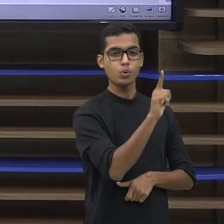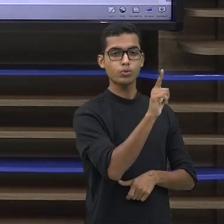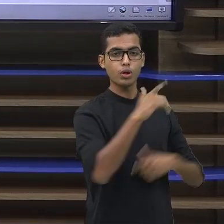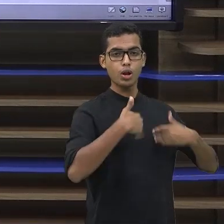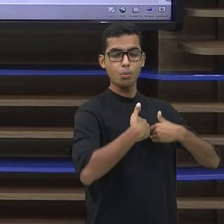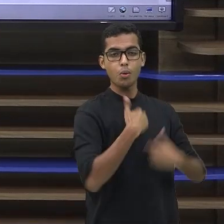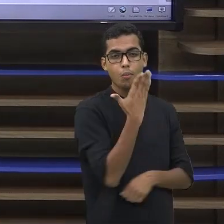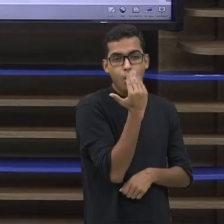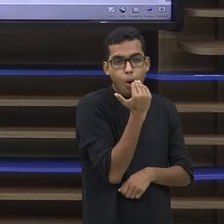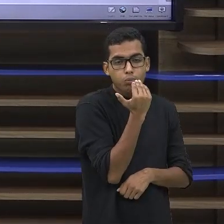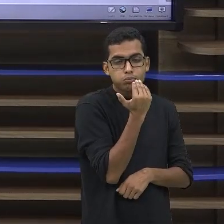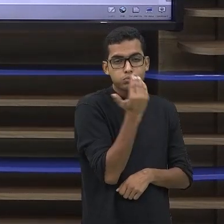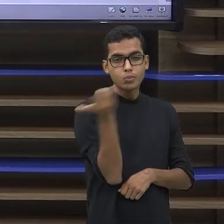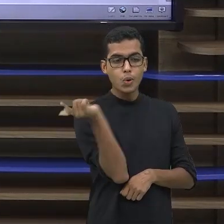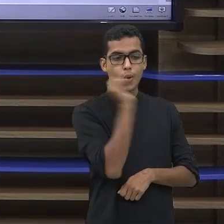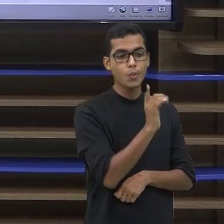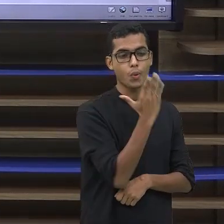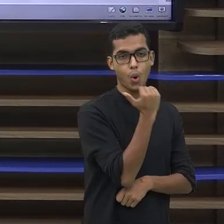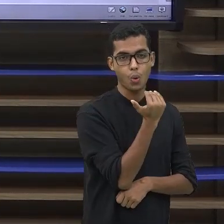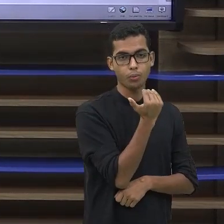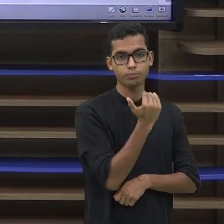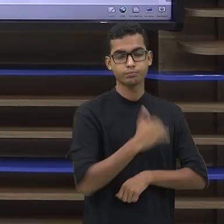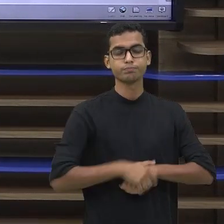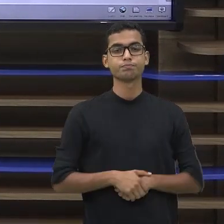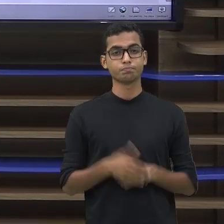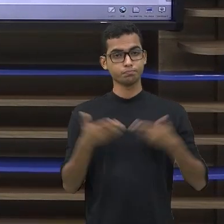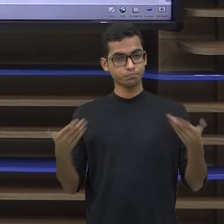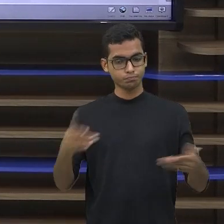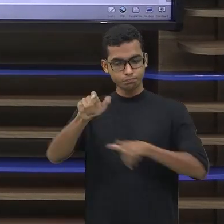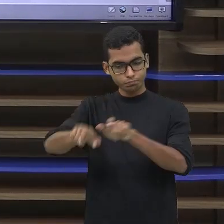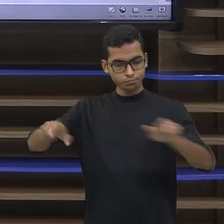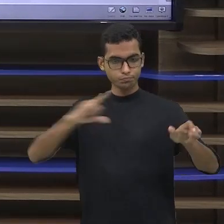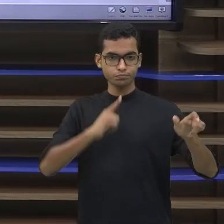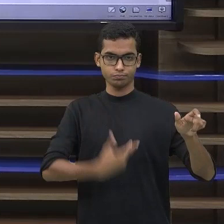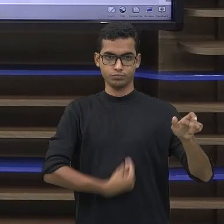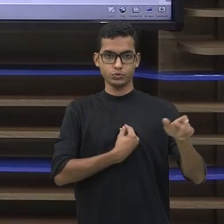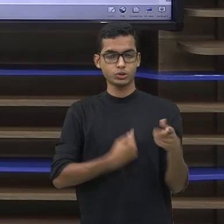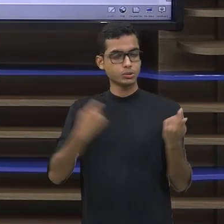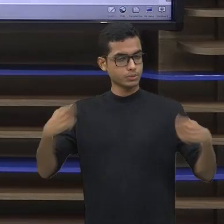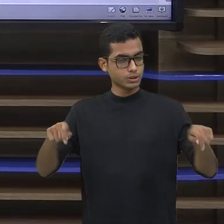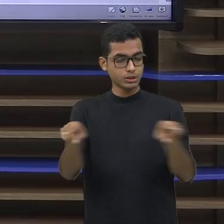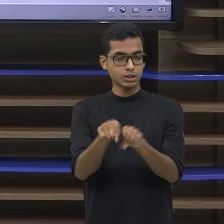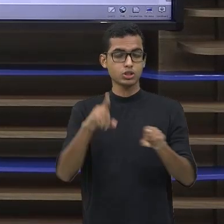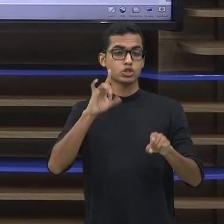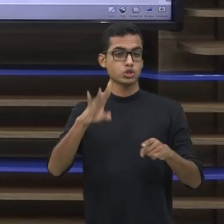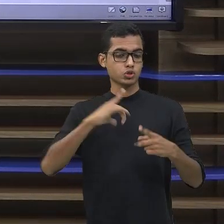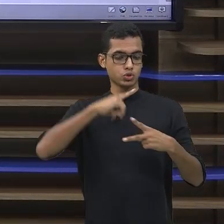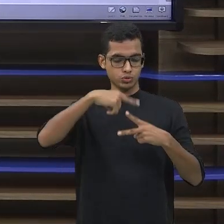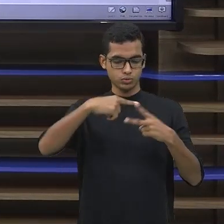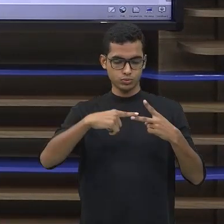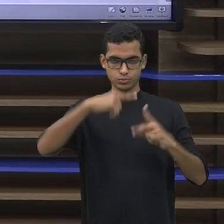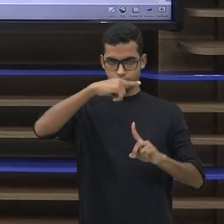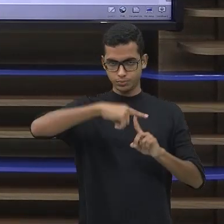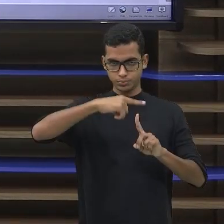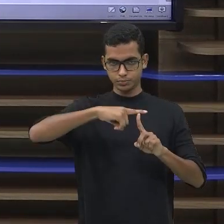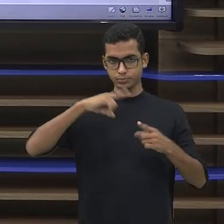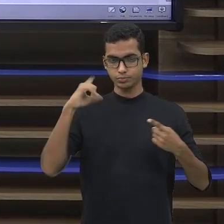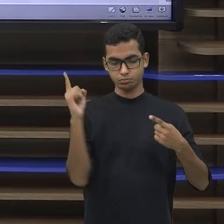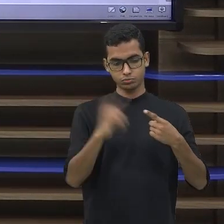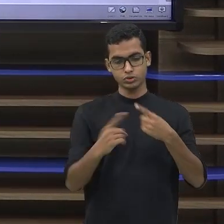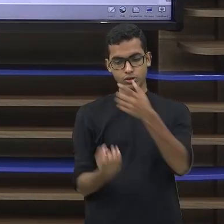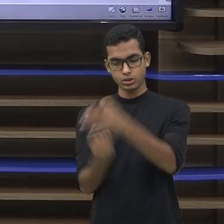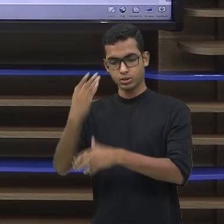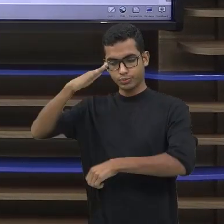seres vivos precisam se alimentar. E existem duas formas que os seres vivos, eles se alimentam. Ou eles fazem o seu